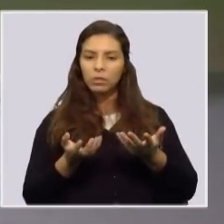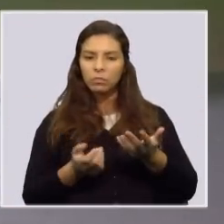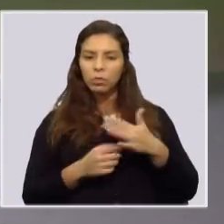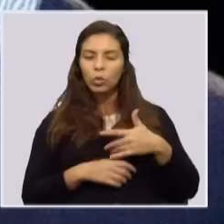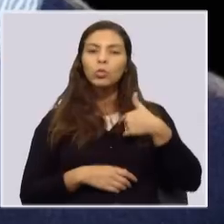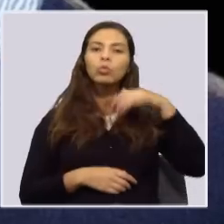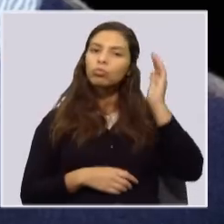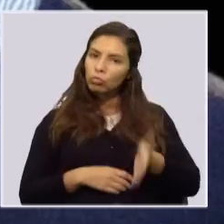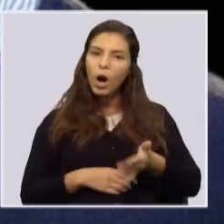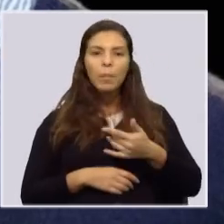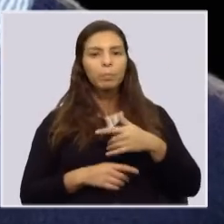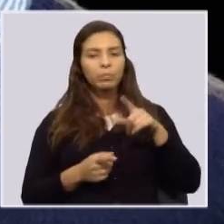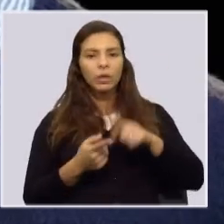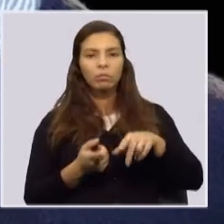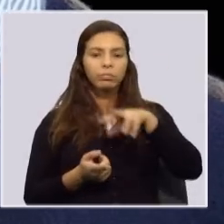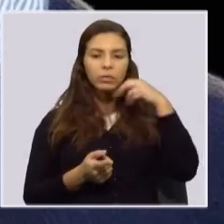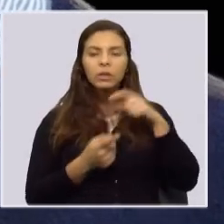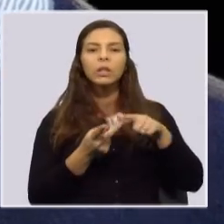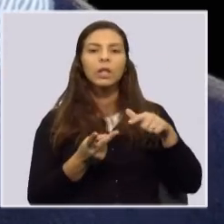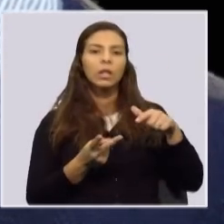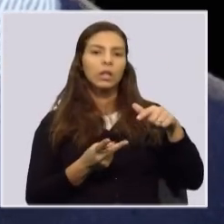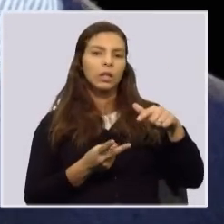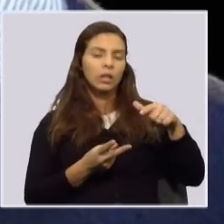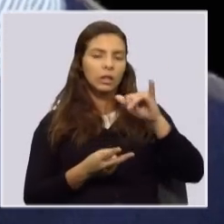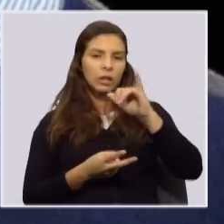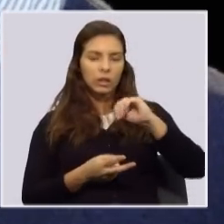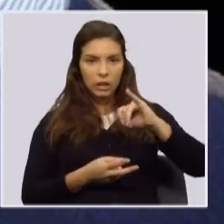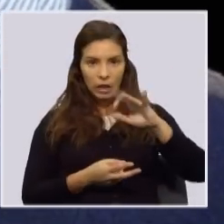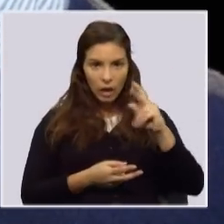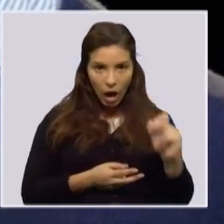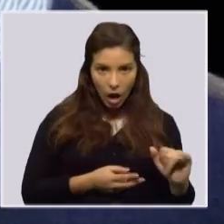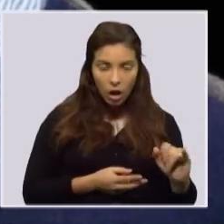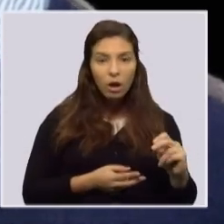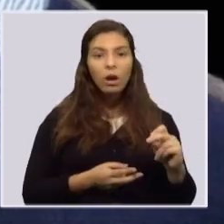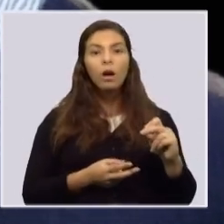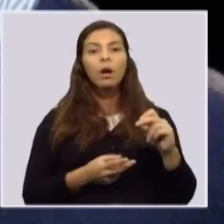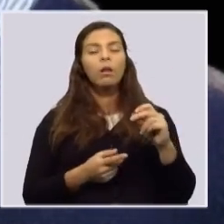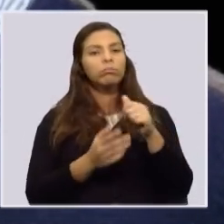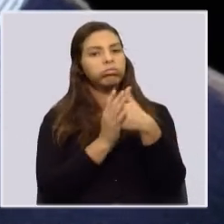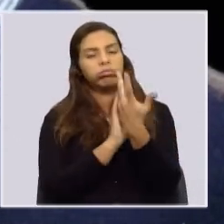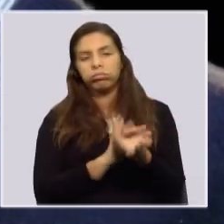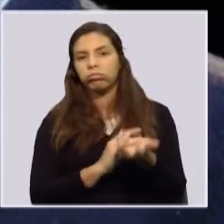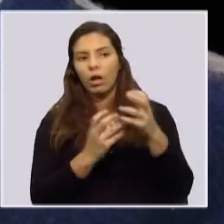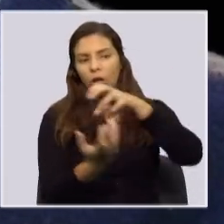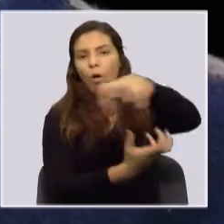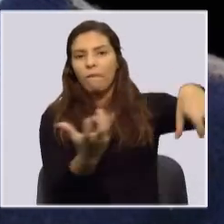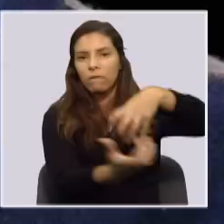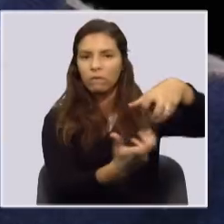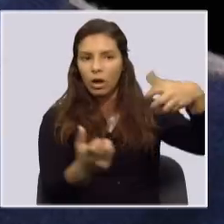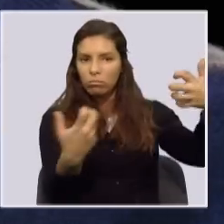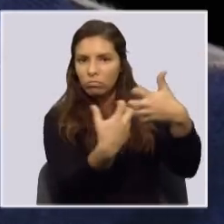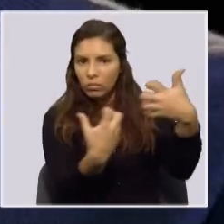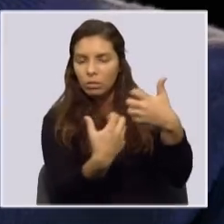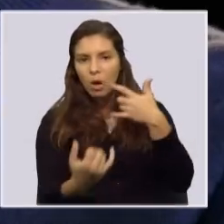cobri, já estive no Iraque, já estive na Síria, já cobri conflitos bastante